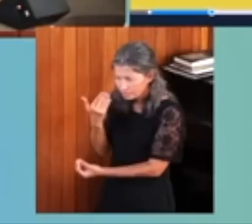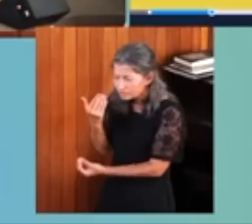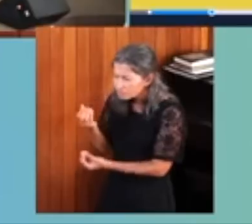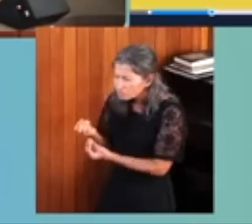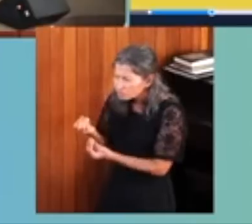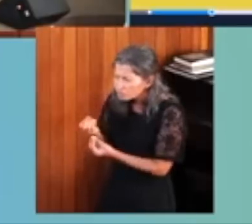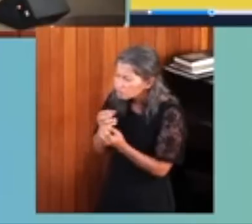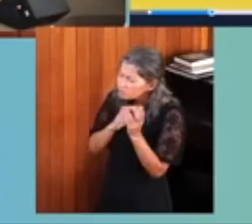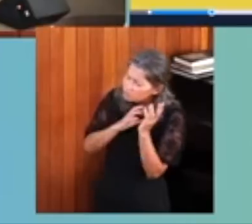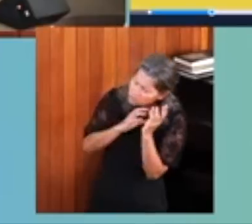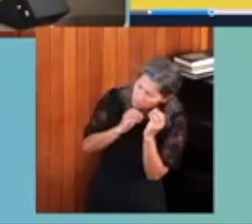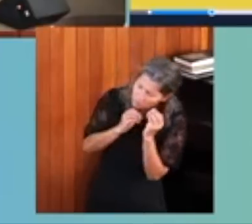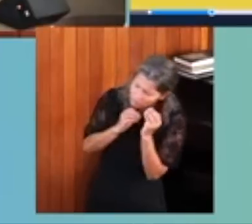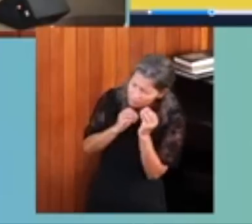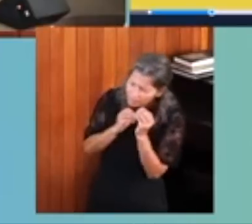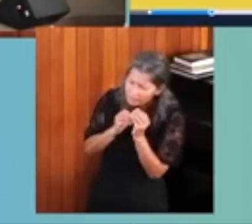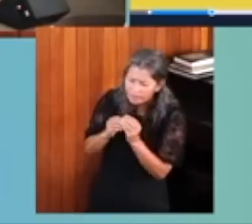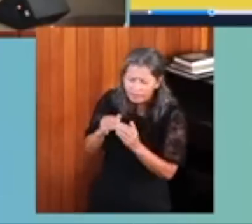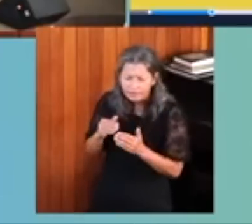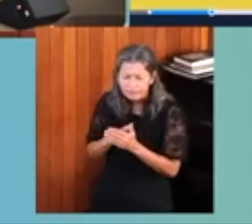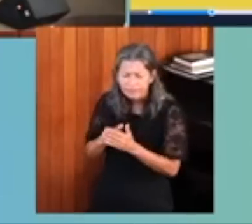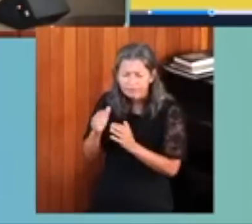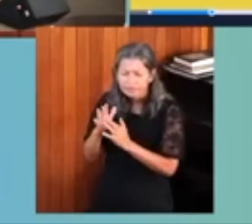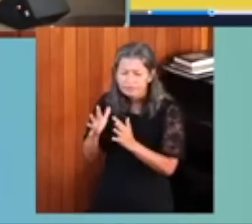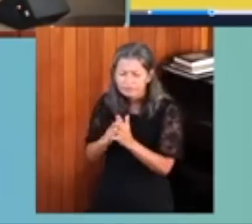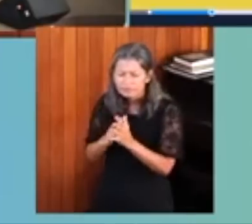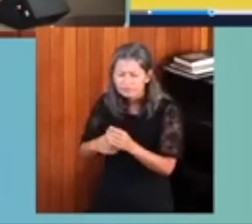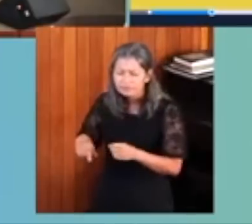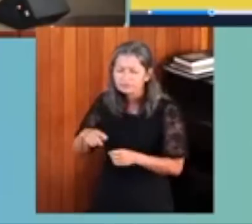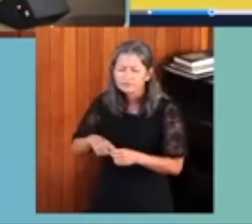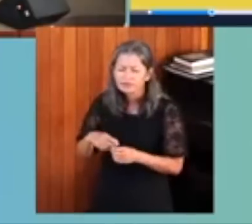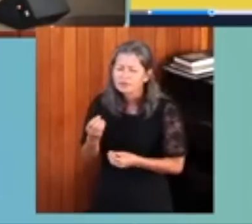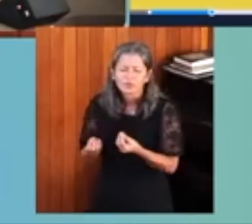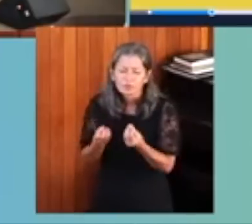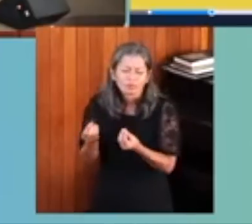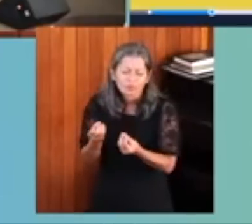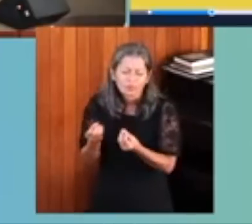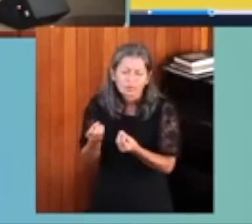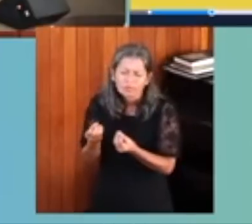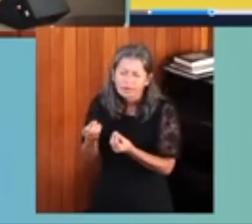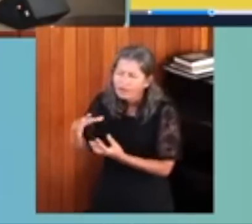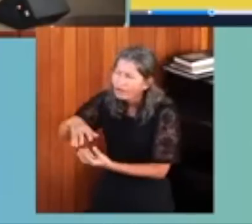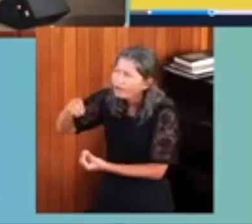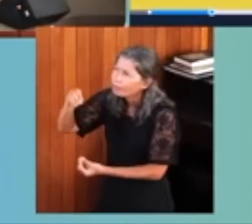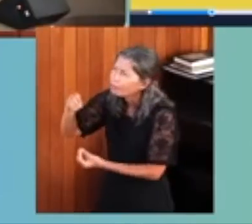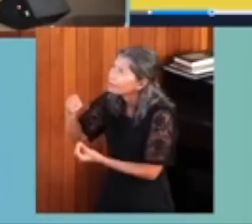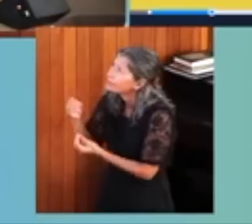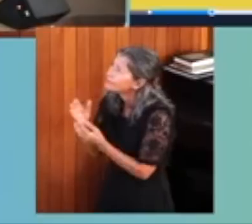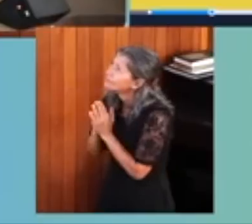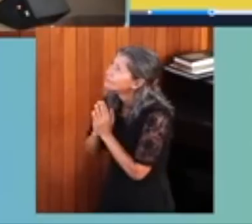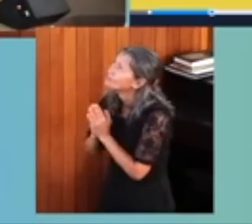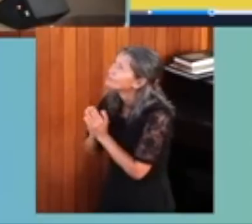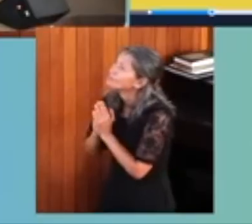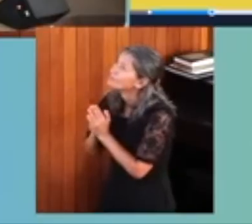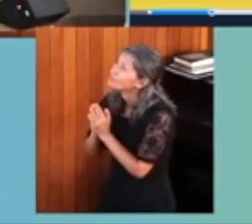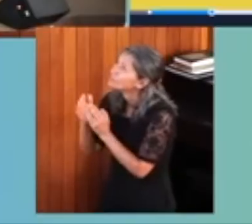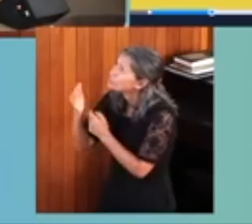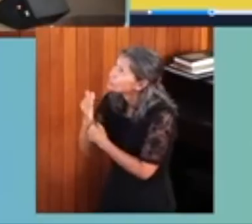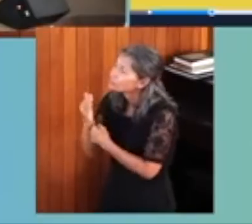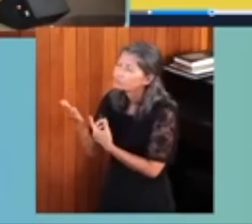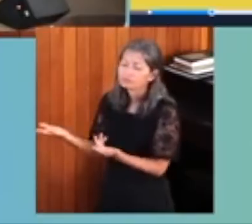até a volta de Jesus? Como é que tem aqui a alma clamando a Deus, pedindo vingança? Como entender isso? Calma, a gente vai entender isso